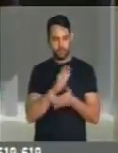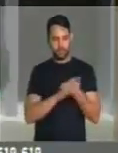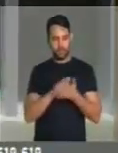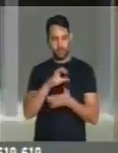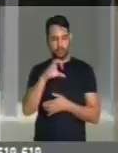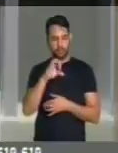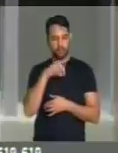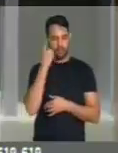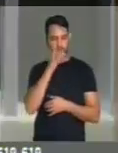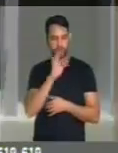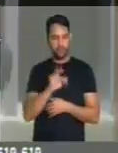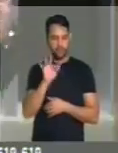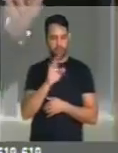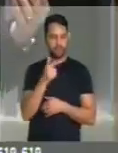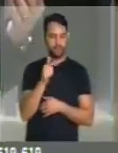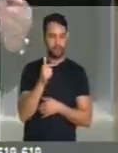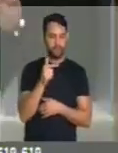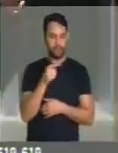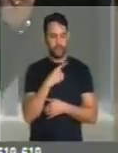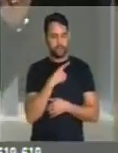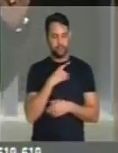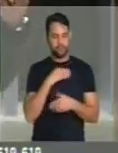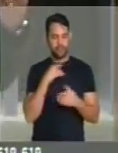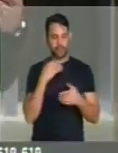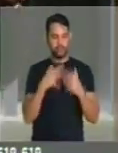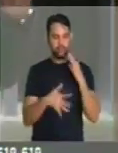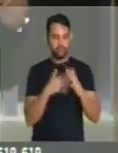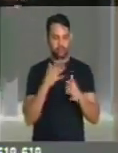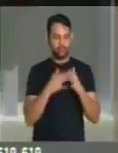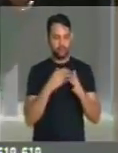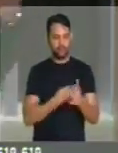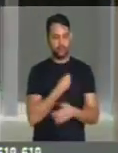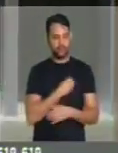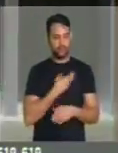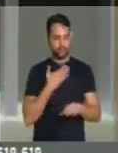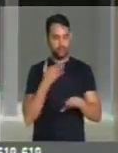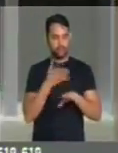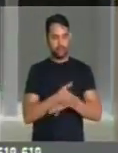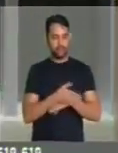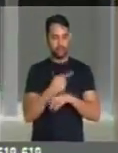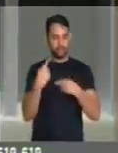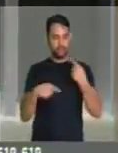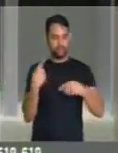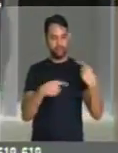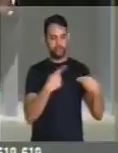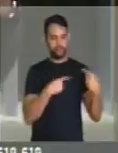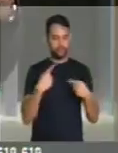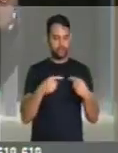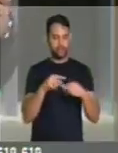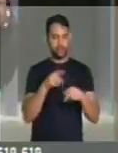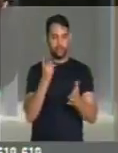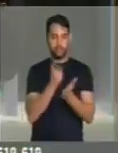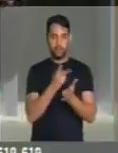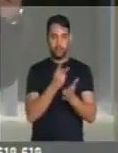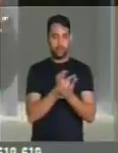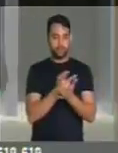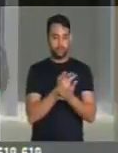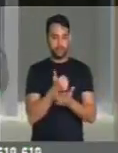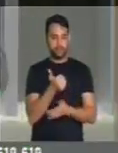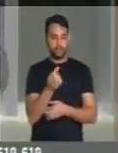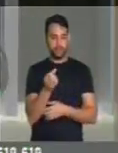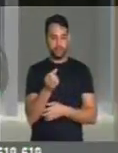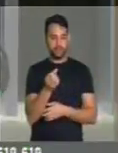9 deputados federais, isso me impediu, inclusive, de estar presente nos debates. E mesmo só com